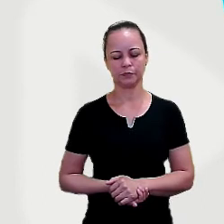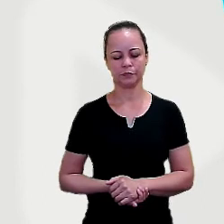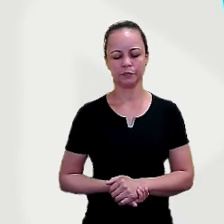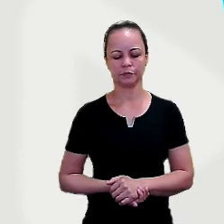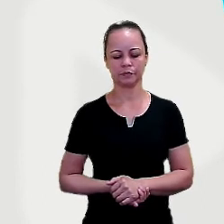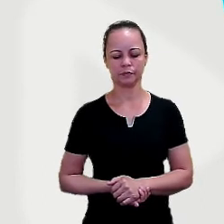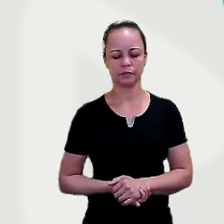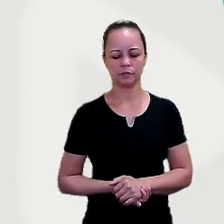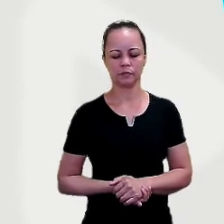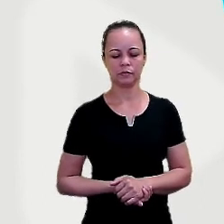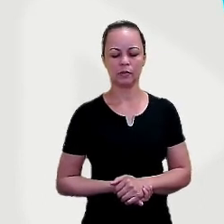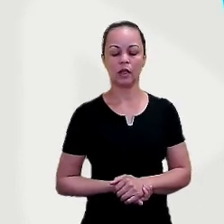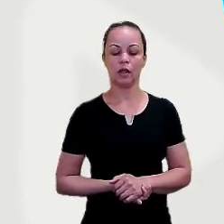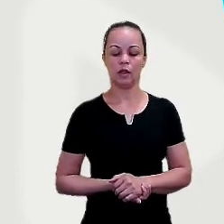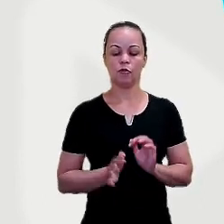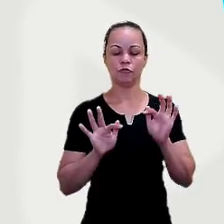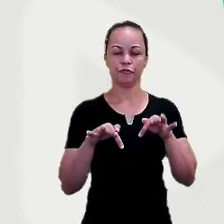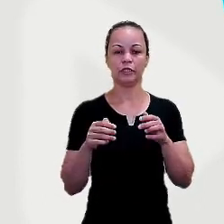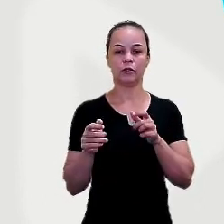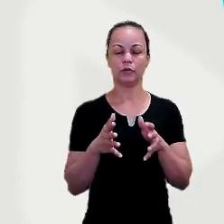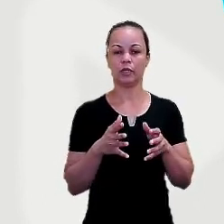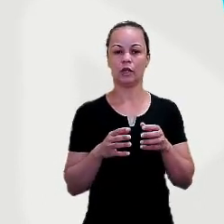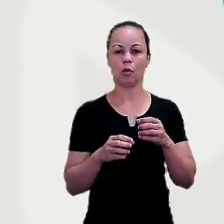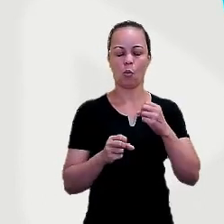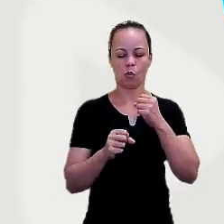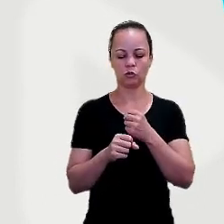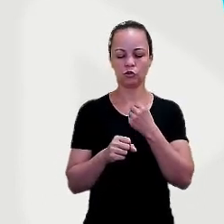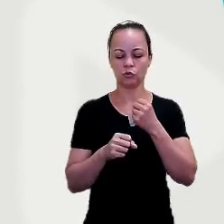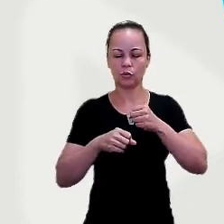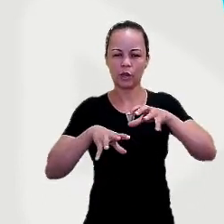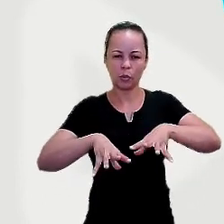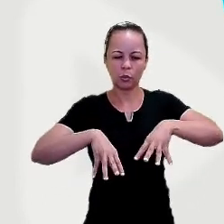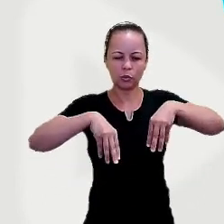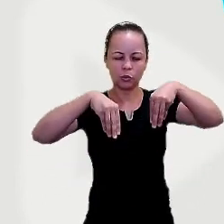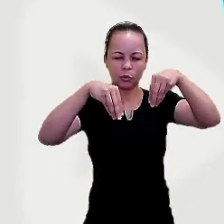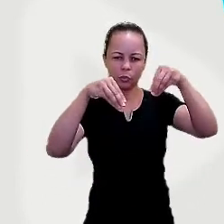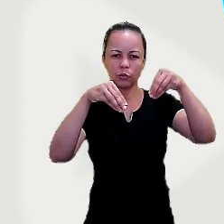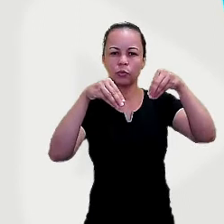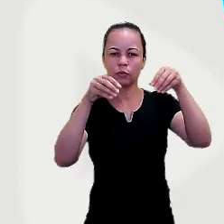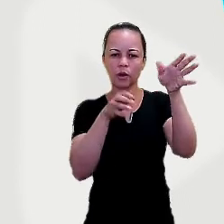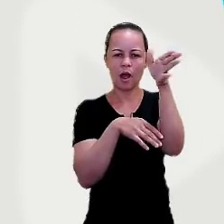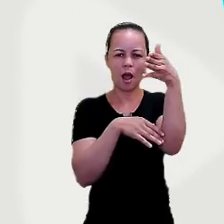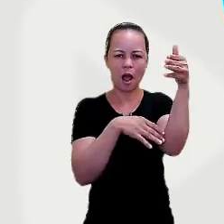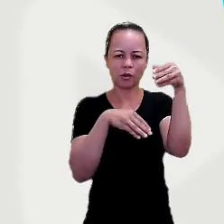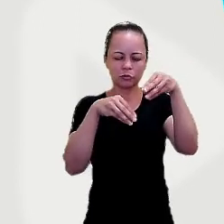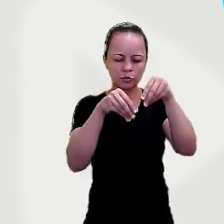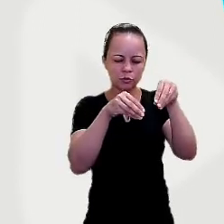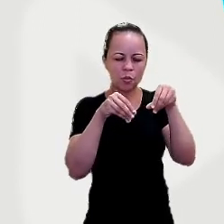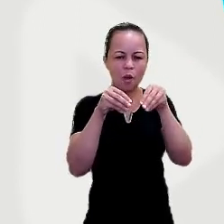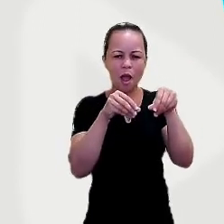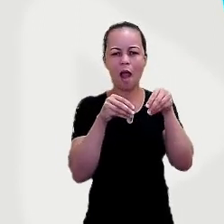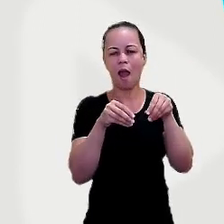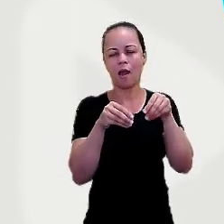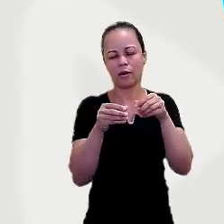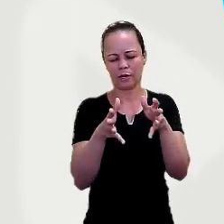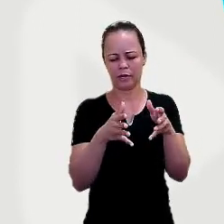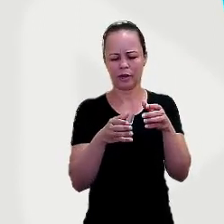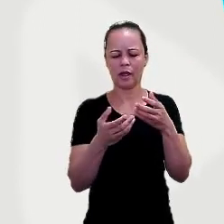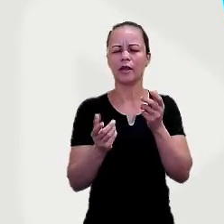A última frase é construíram um lindo castelo de areia. Quem foi que construíram?